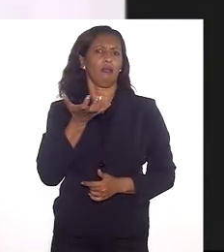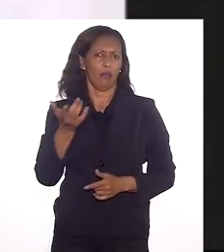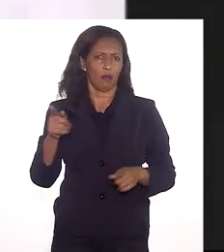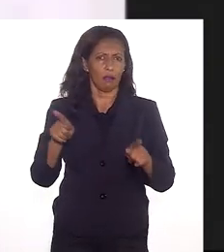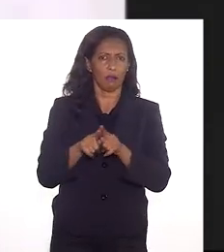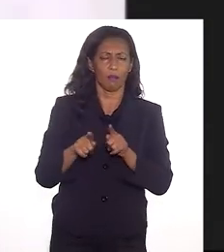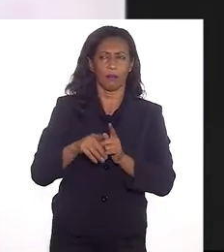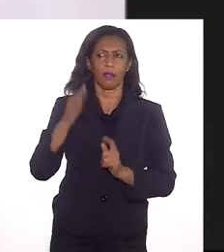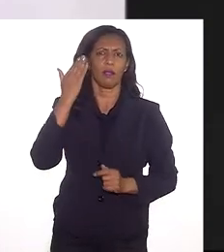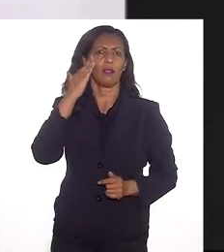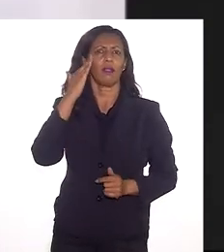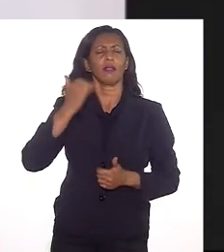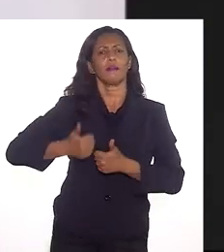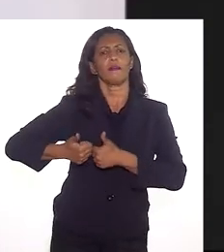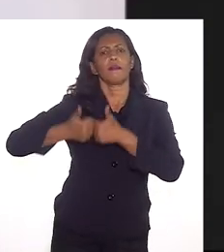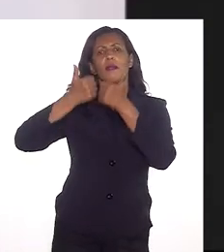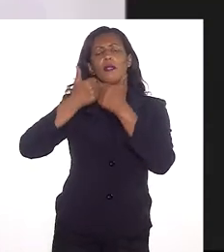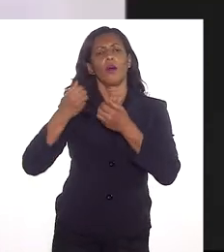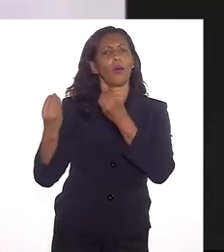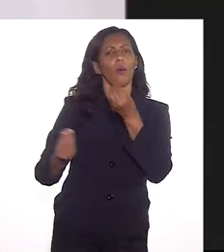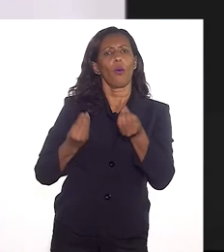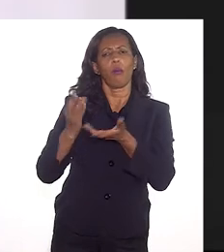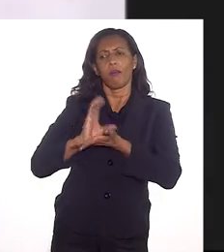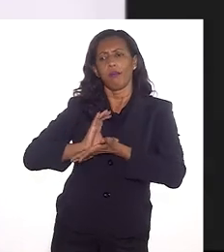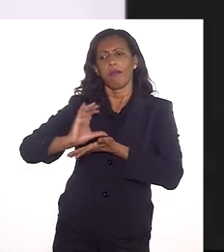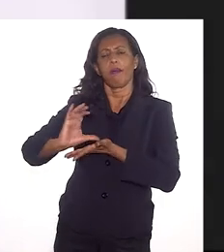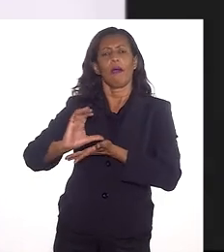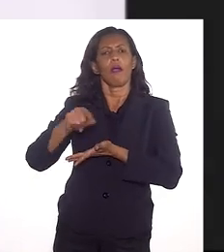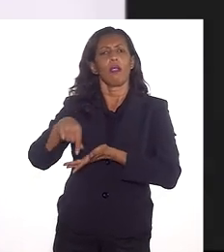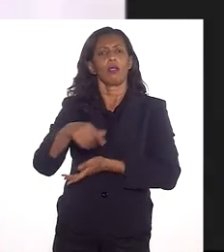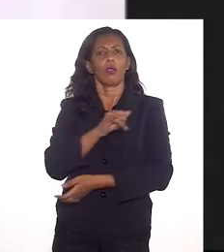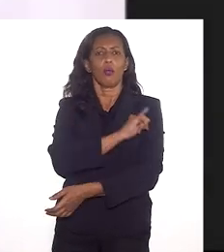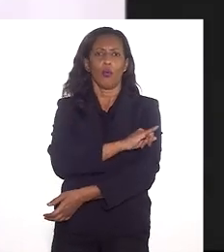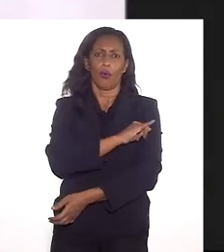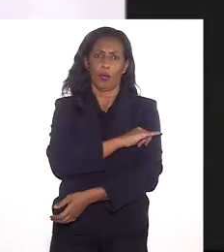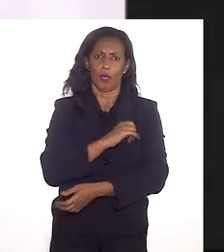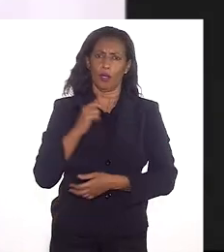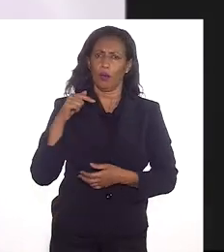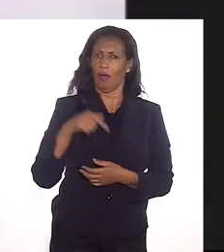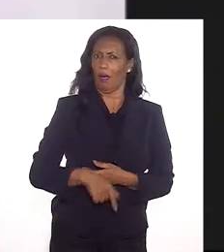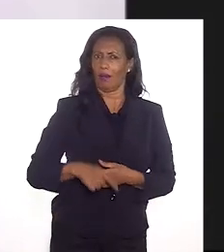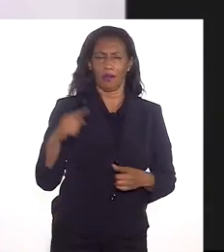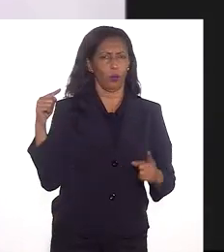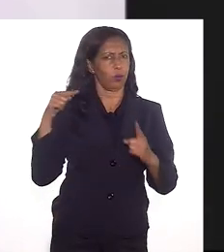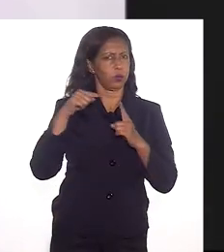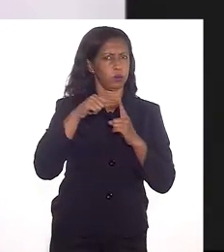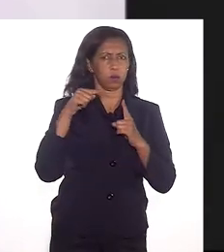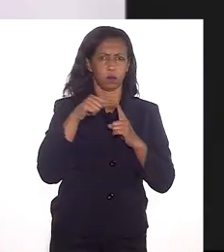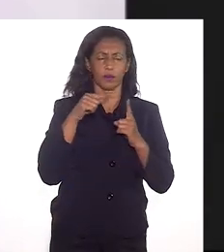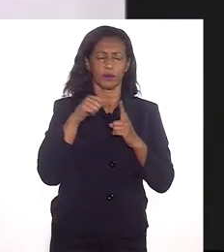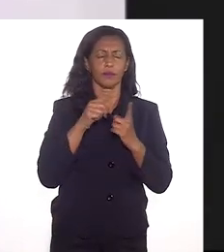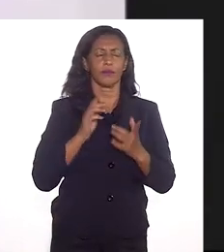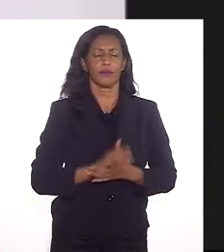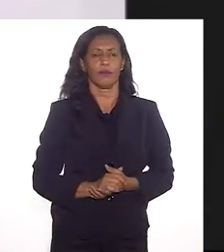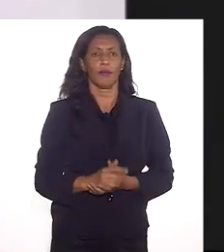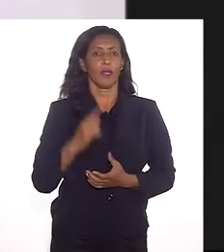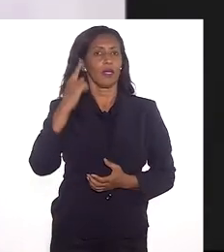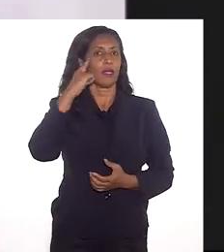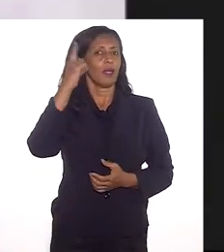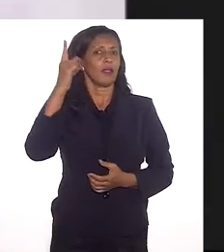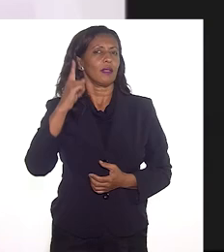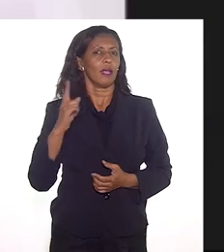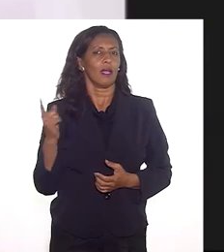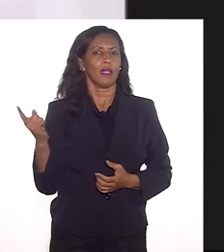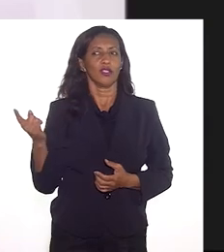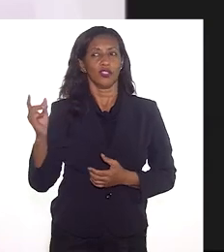pessoas que queiram entender melhor como que elas podem investir no Rio de Janeiro. Aqui é o nosso grande objetivo.